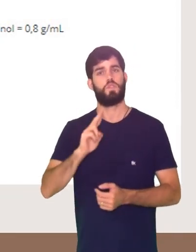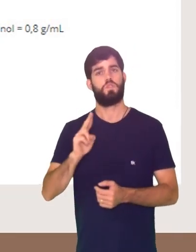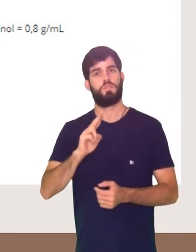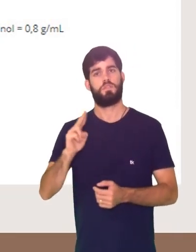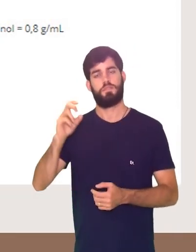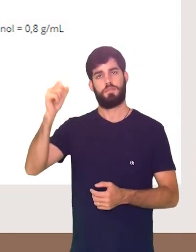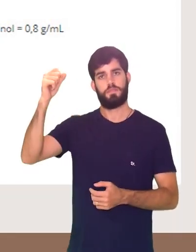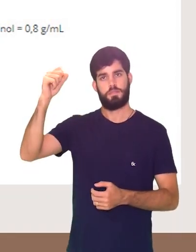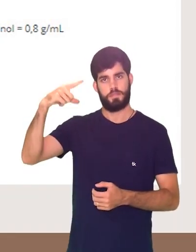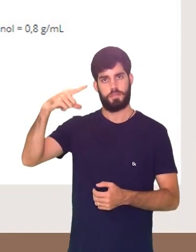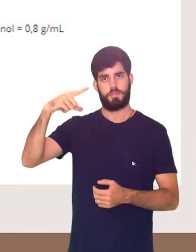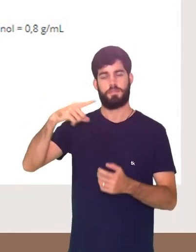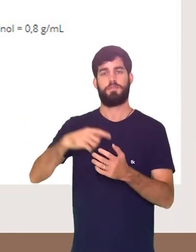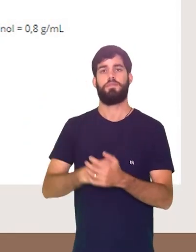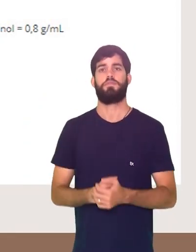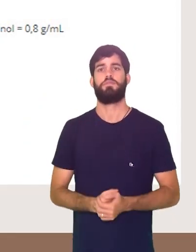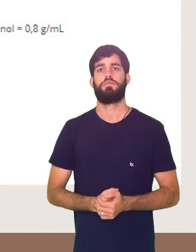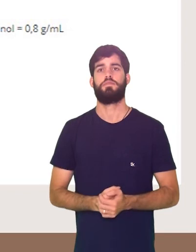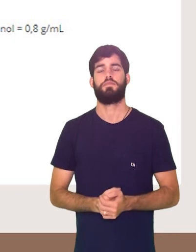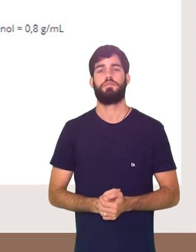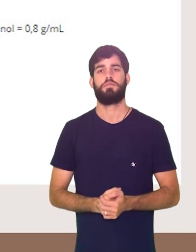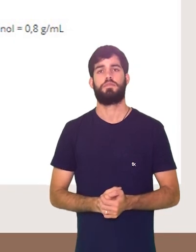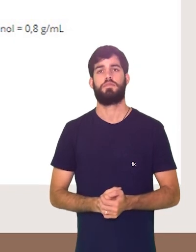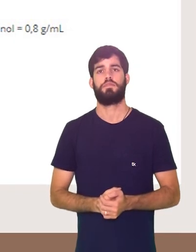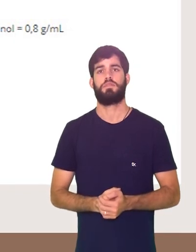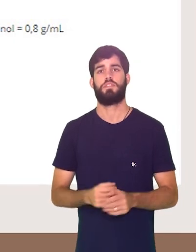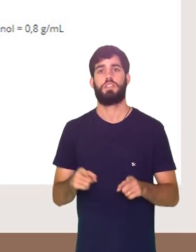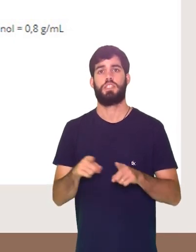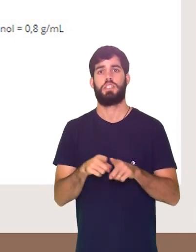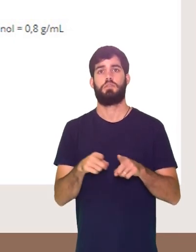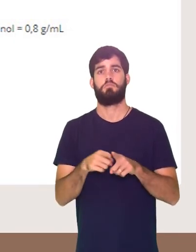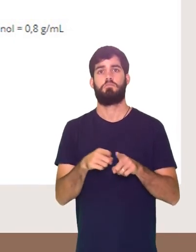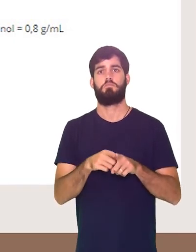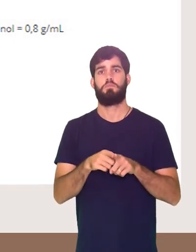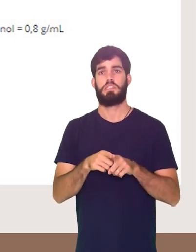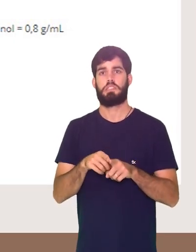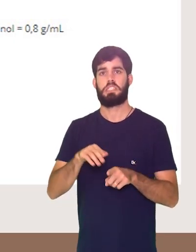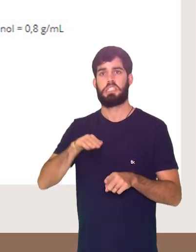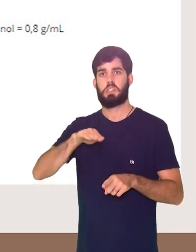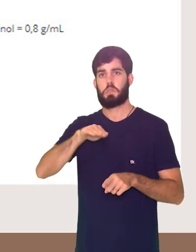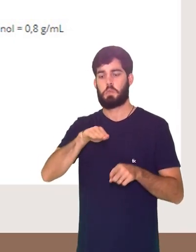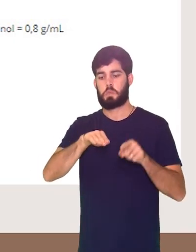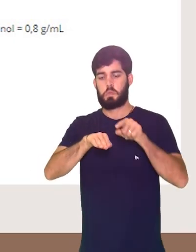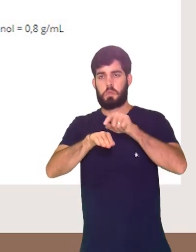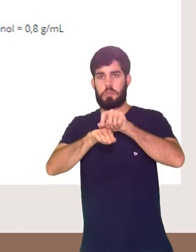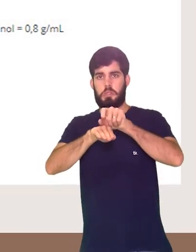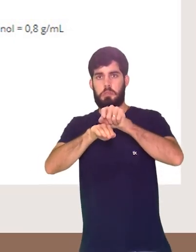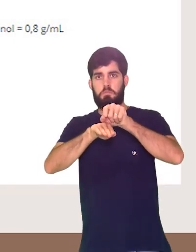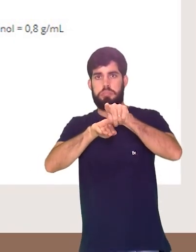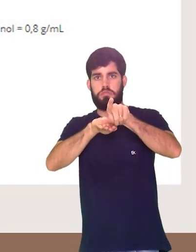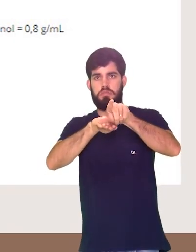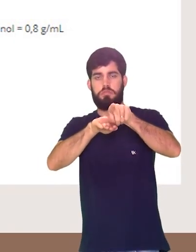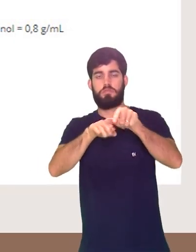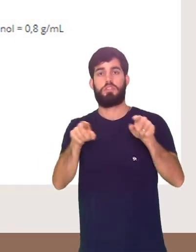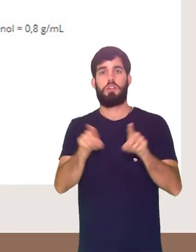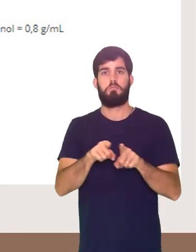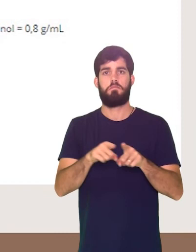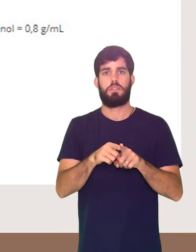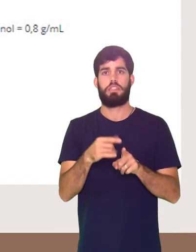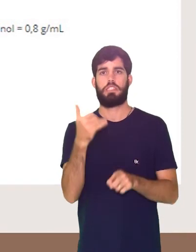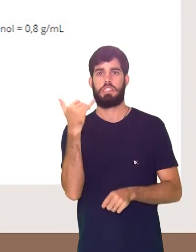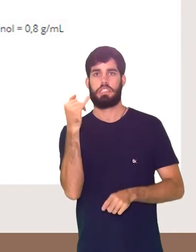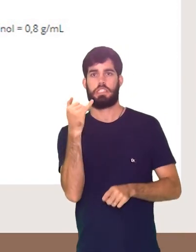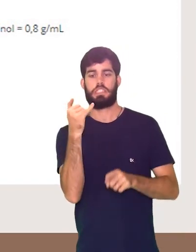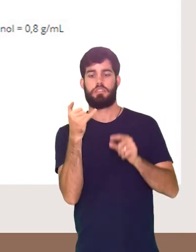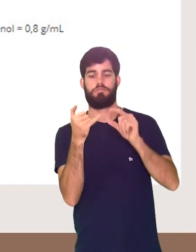de lâmpadas incandescentes, em tanques de guerra, olha que resistência, tanques de guerra, balas de revólver